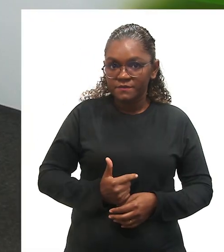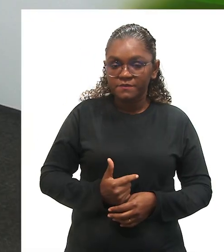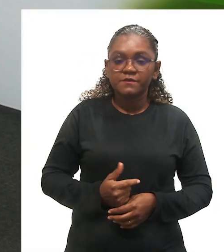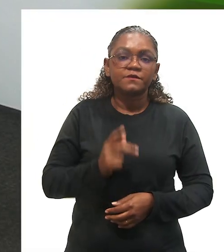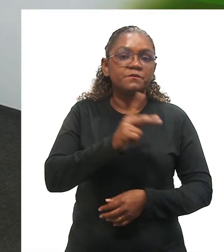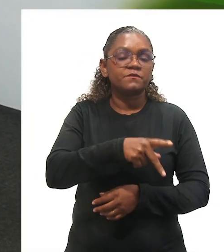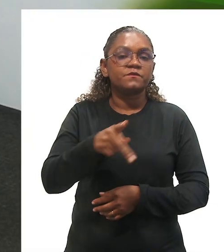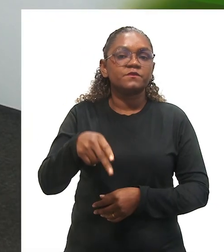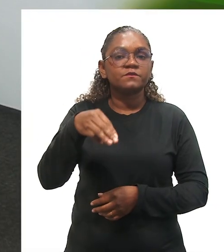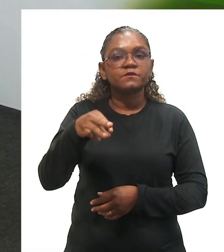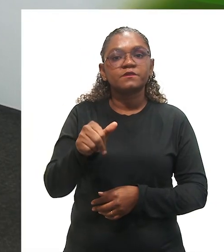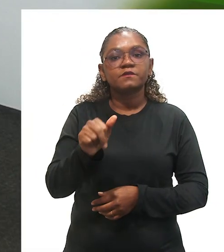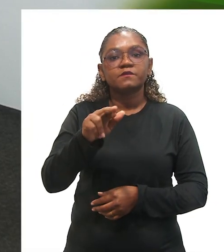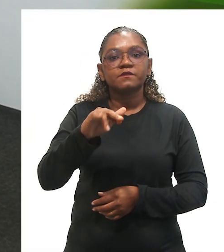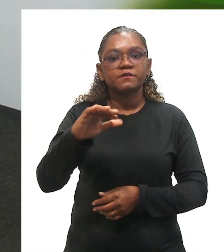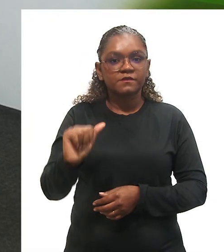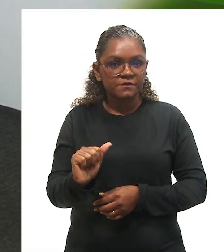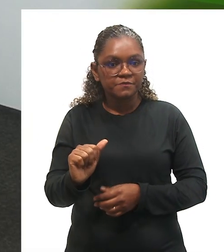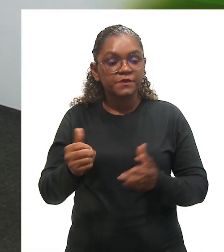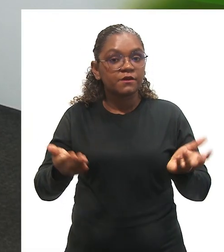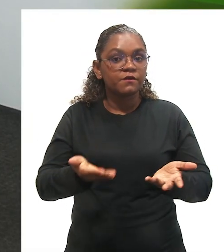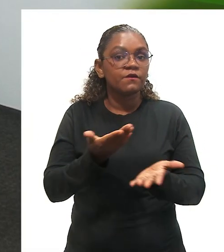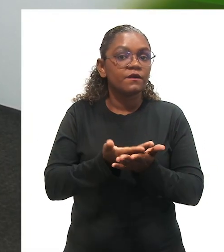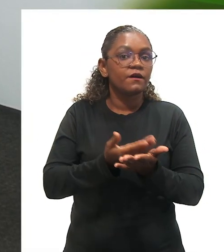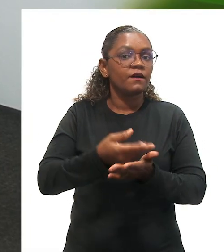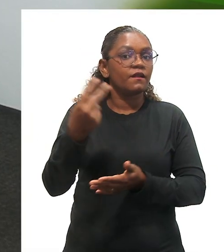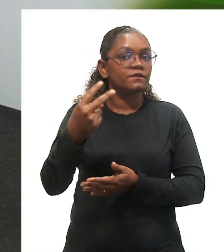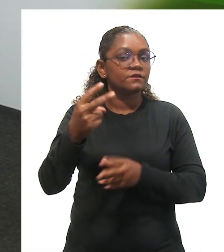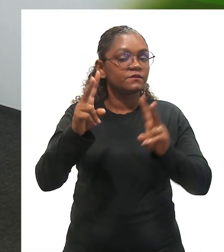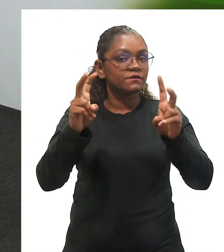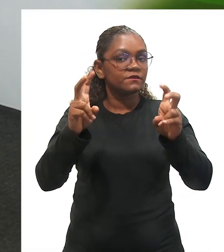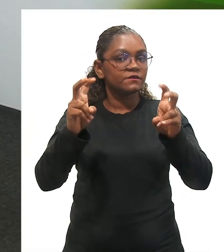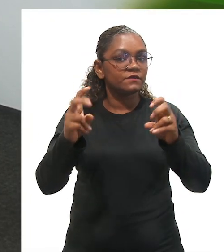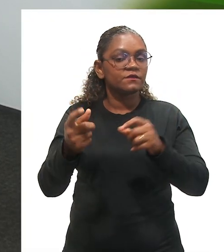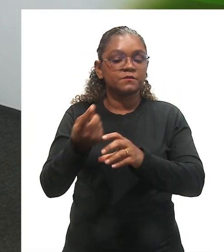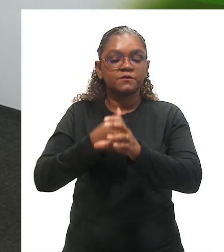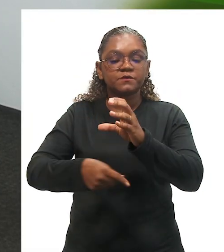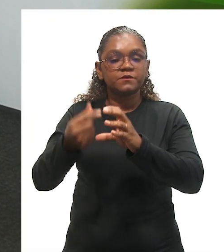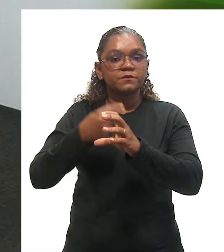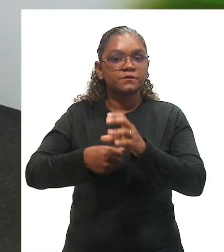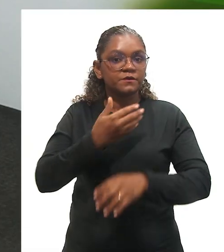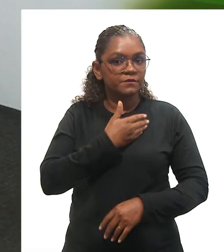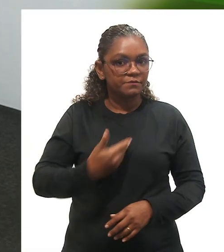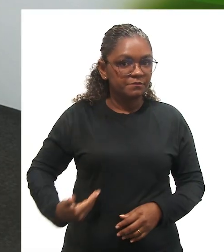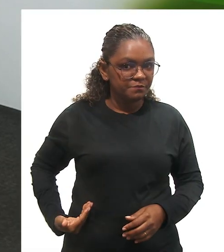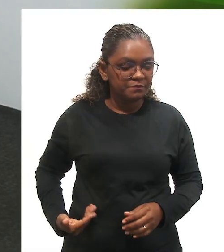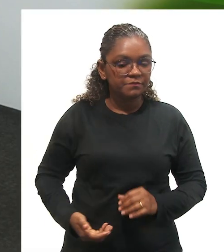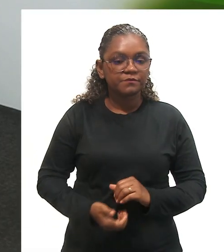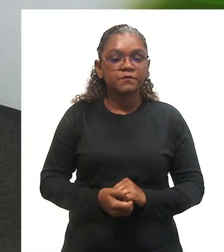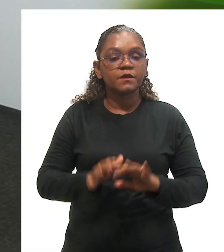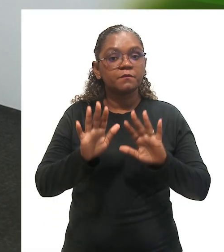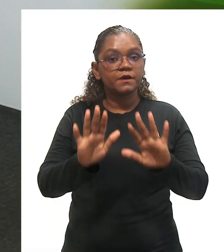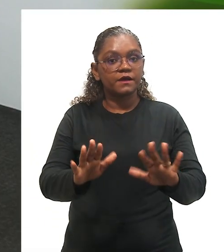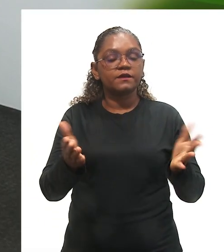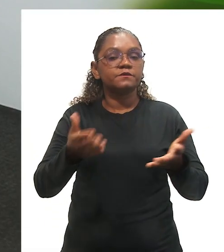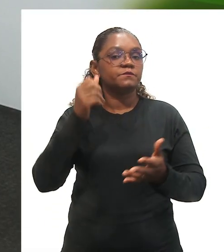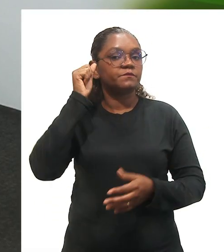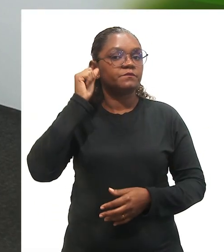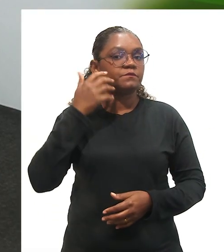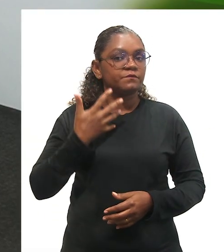e vamos agora para a nossa segunda aula de contabilidade pública. Mas antes, eu vou fazer uma